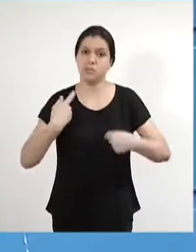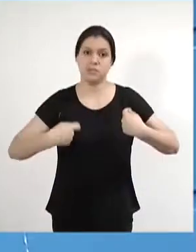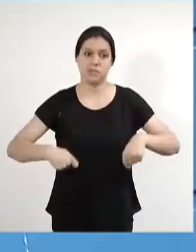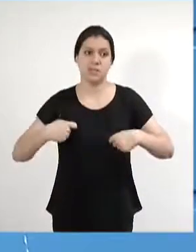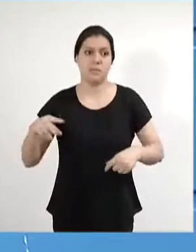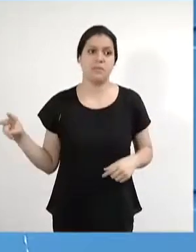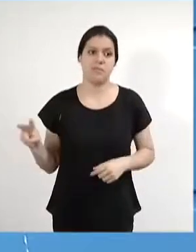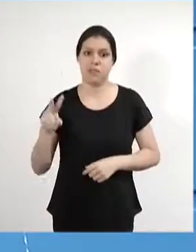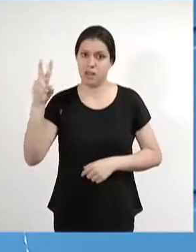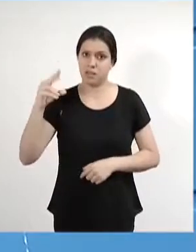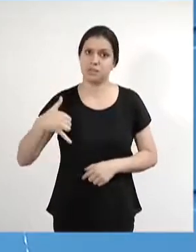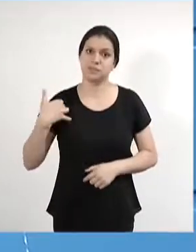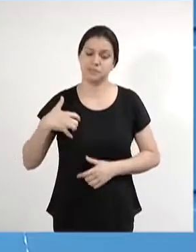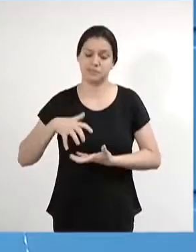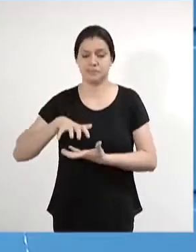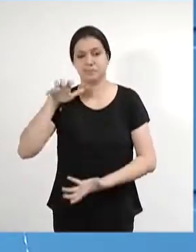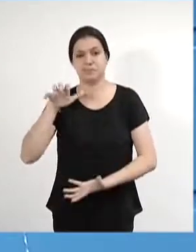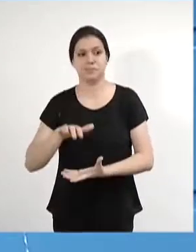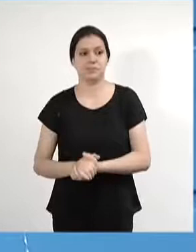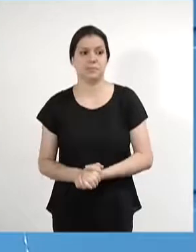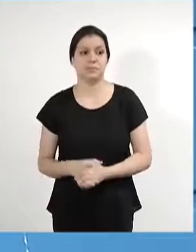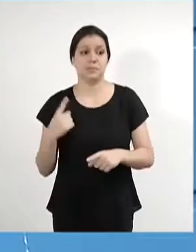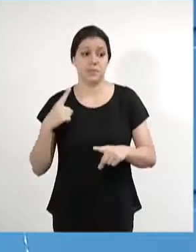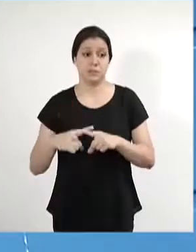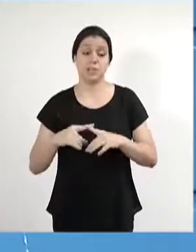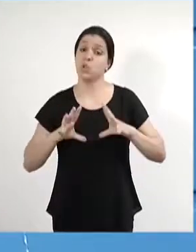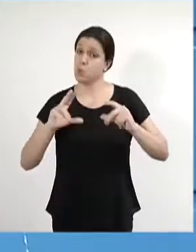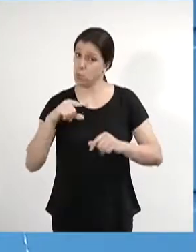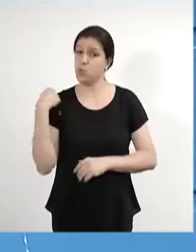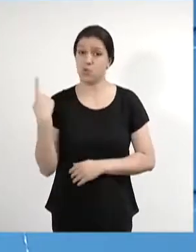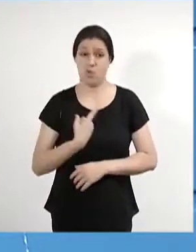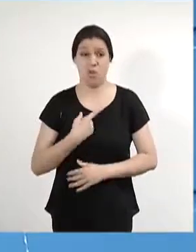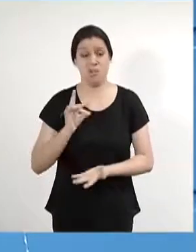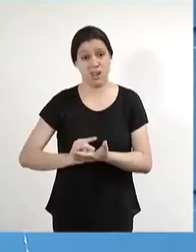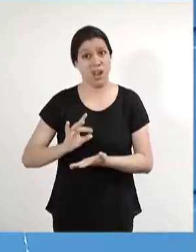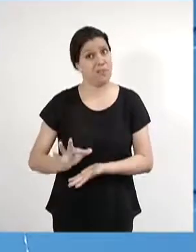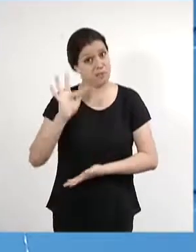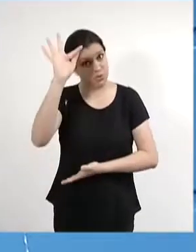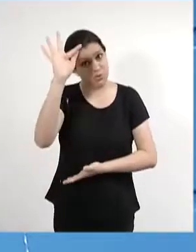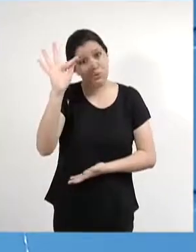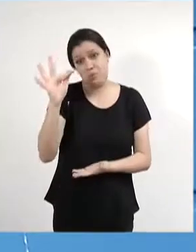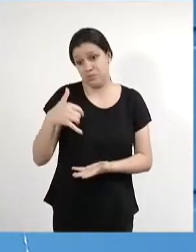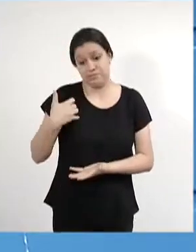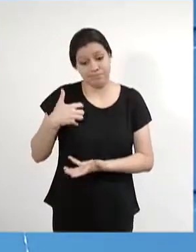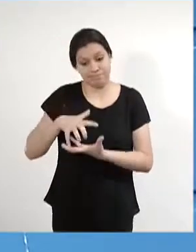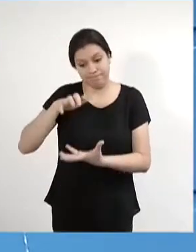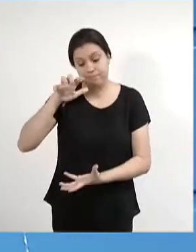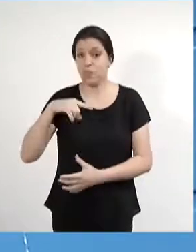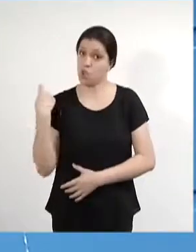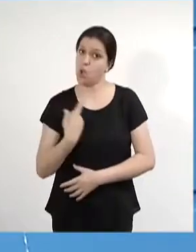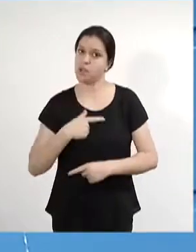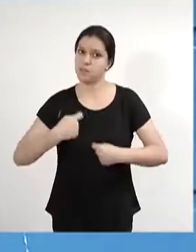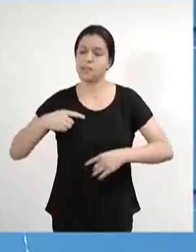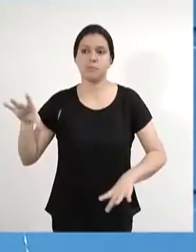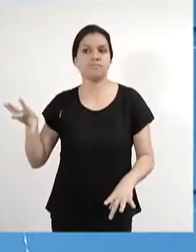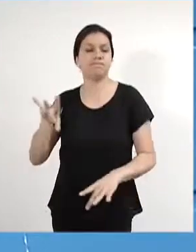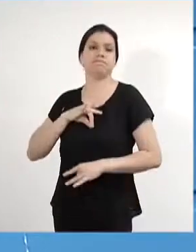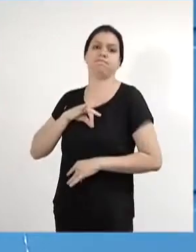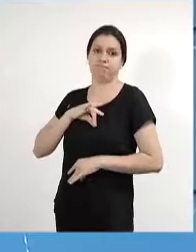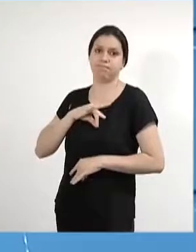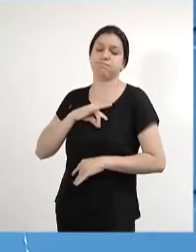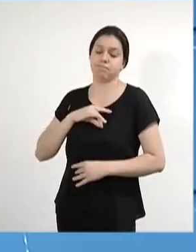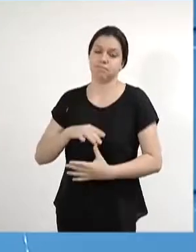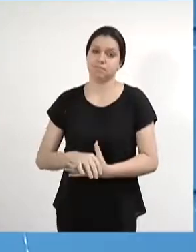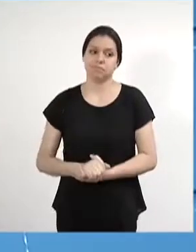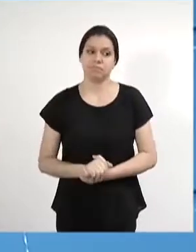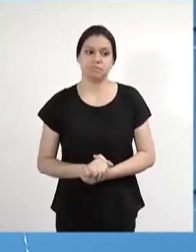valorização da pessoa idosa, porque todos nós vamos chegar lá, né? Nós temos que nos colocar no lugar dessas pessoas, não